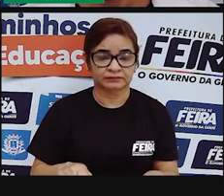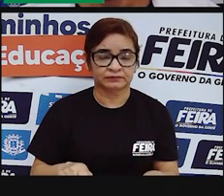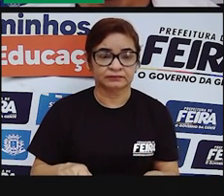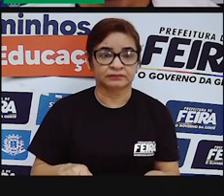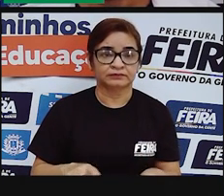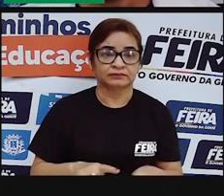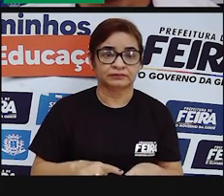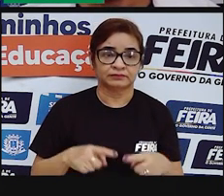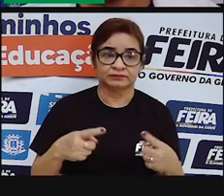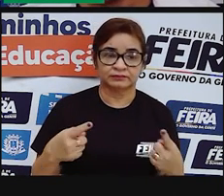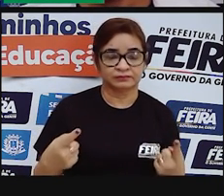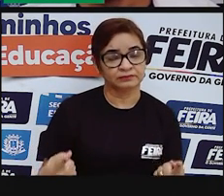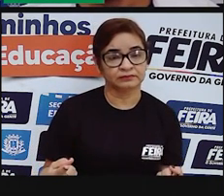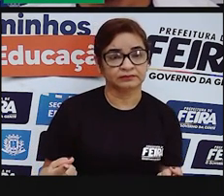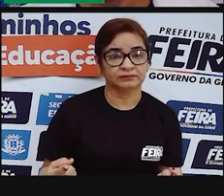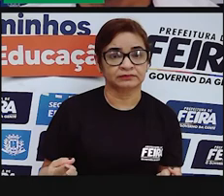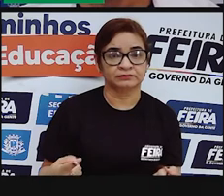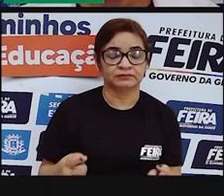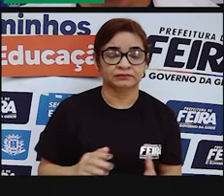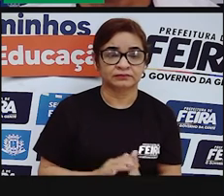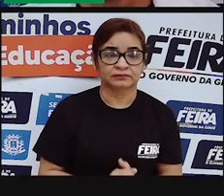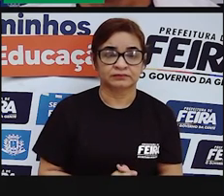ser estranho, mas é algo que